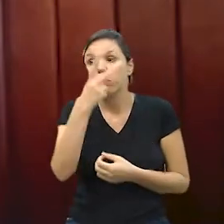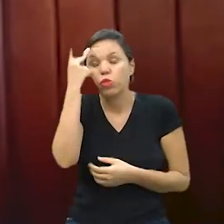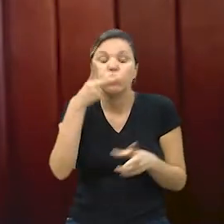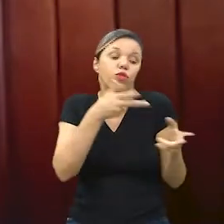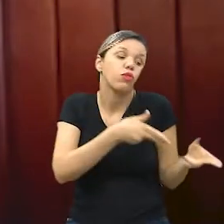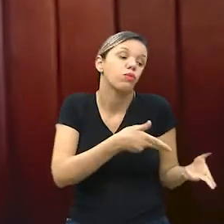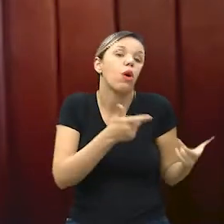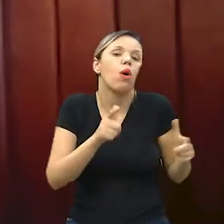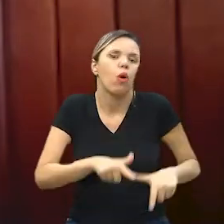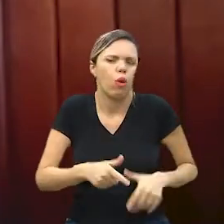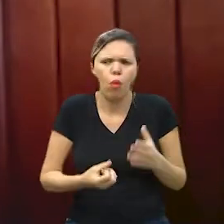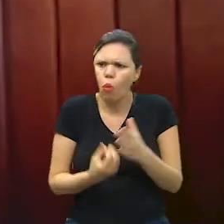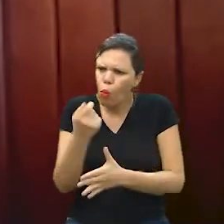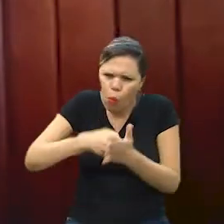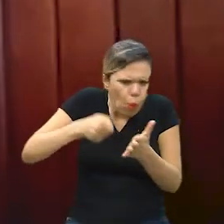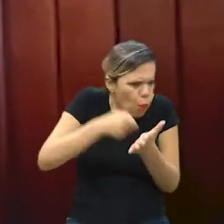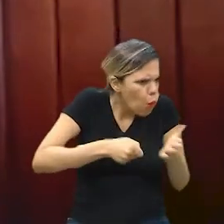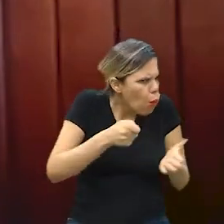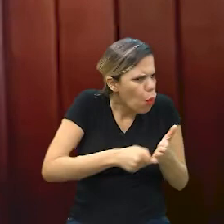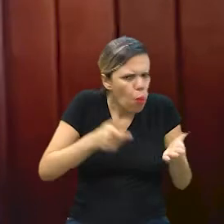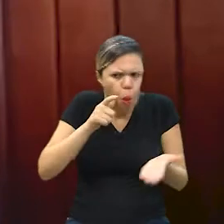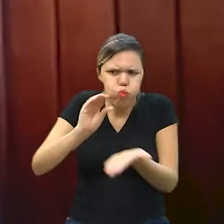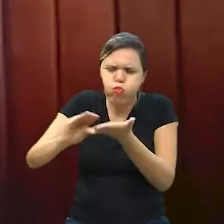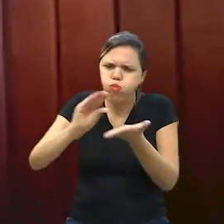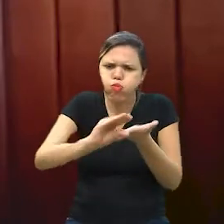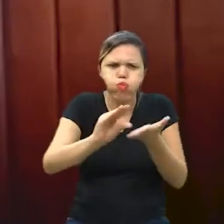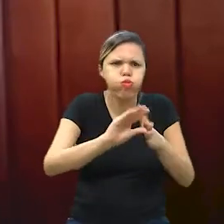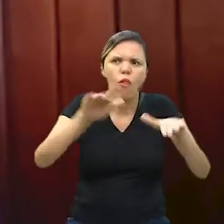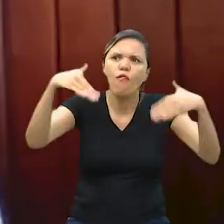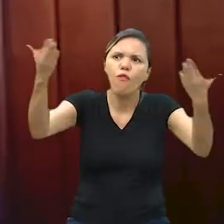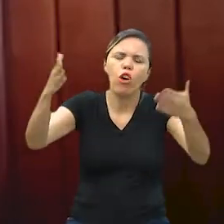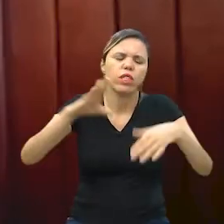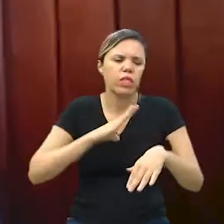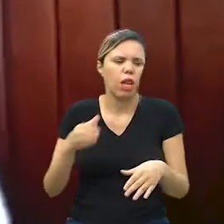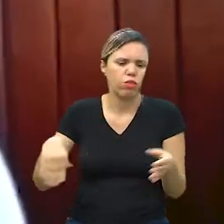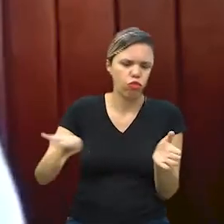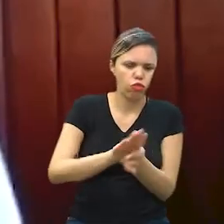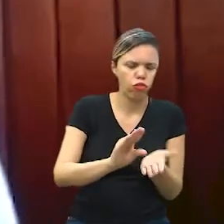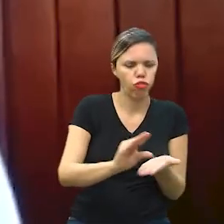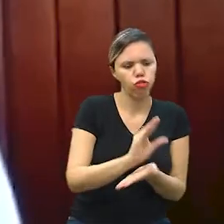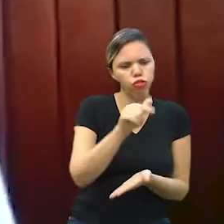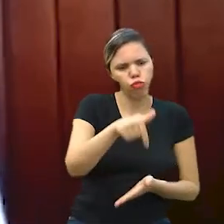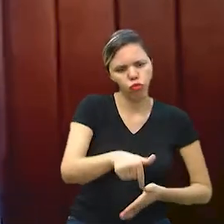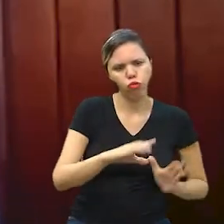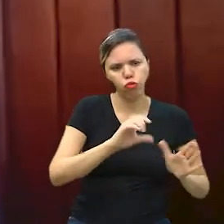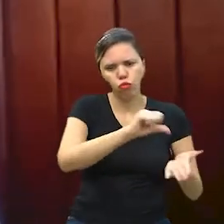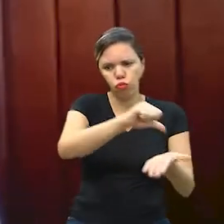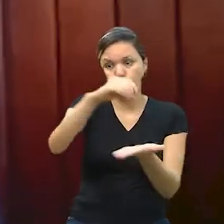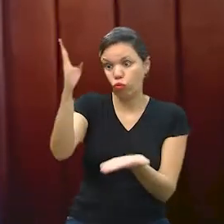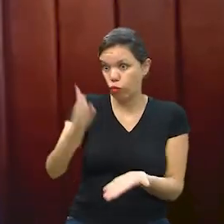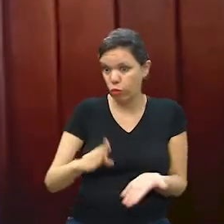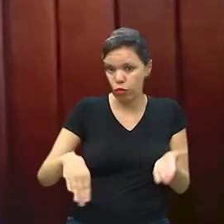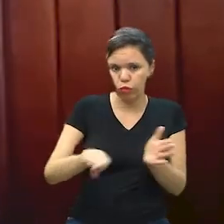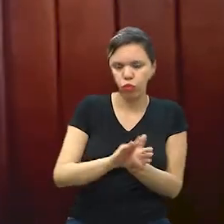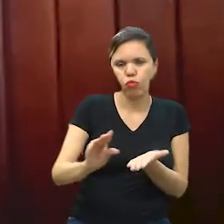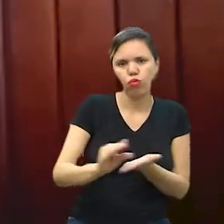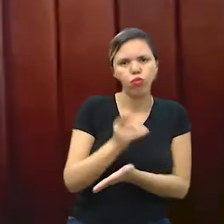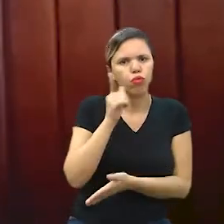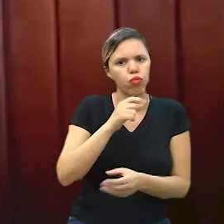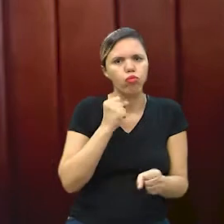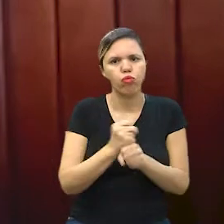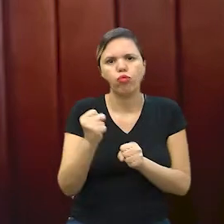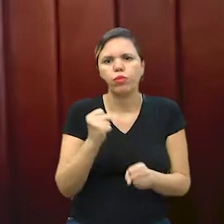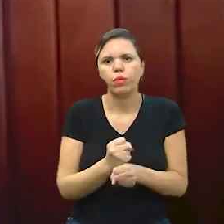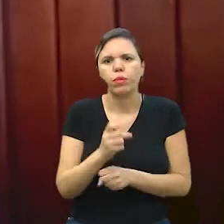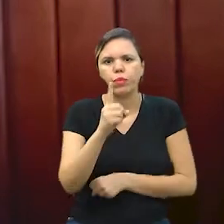essas pessoas vão dormir? Então ela correu muito atrás, conseguiu muito investimento que veio de fora, veio aqui da região, de todo o Brasil,